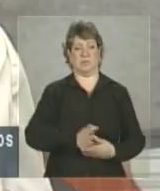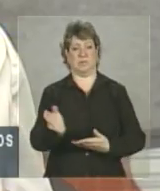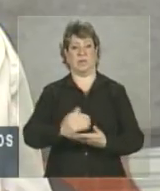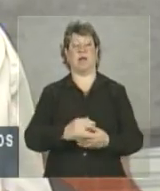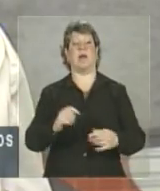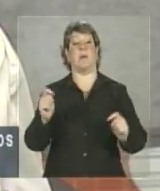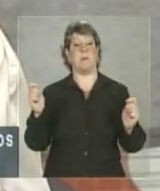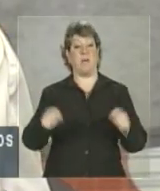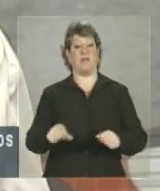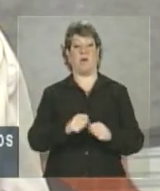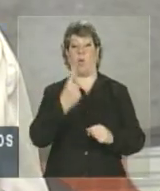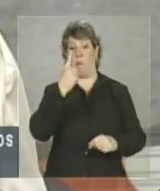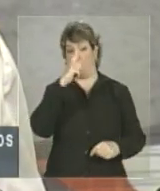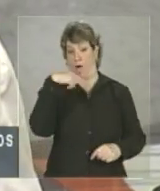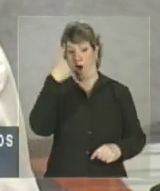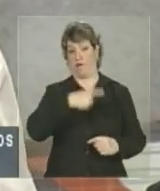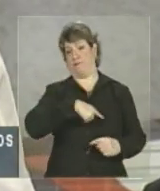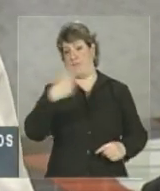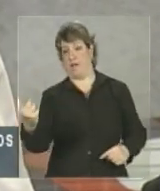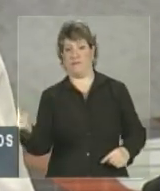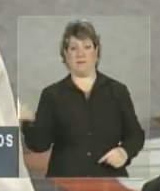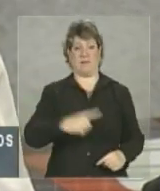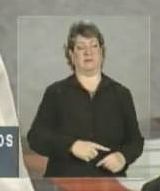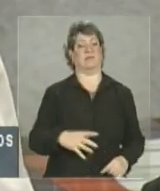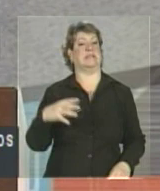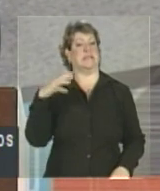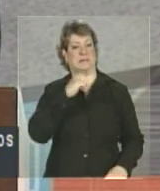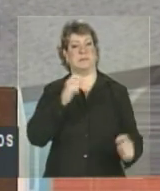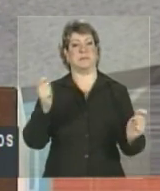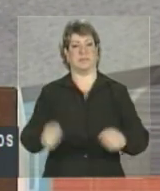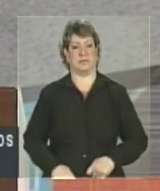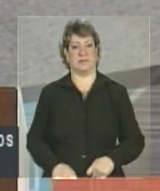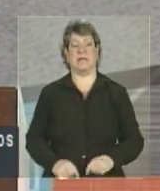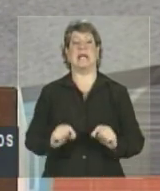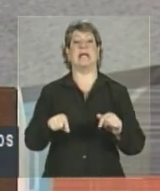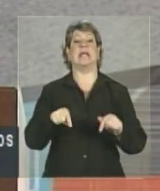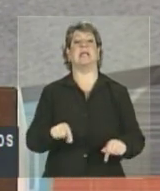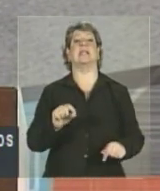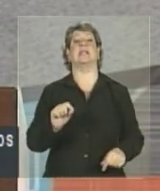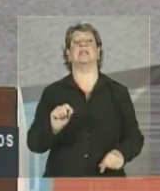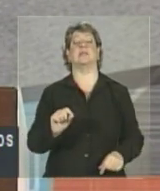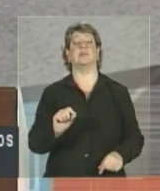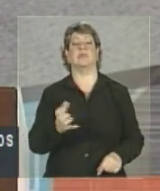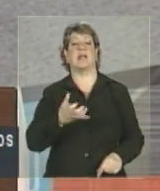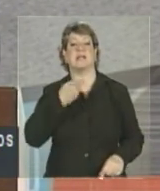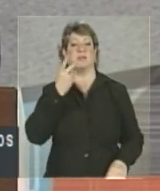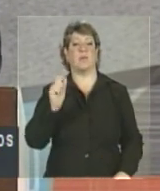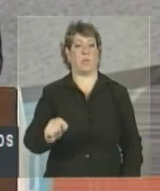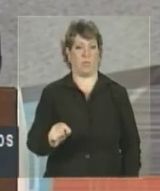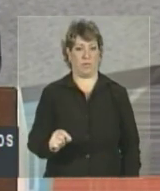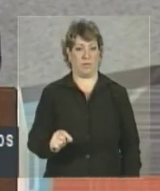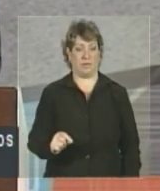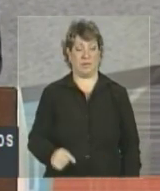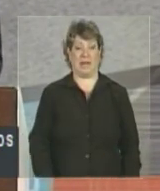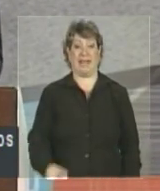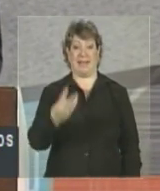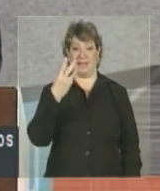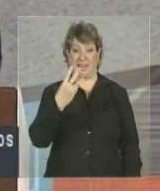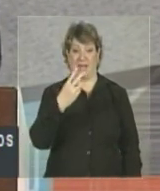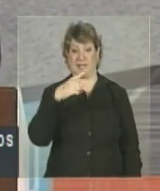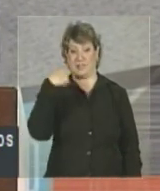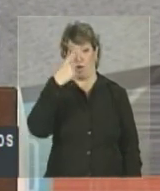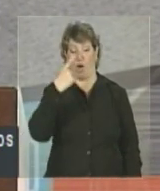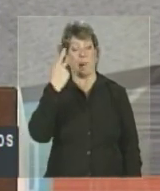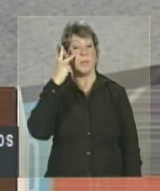em apenas 1 hora, por exemplo. E o que isso significa? Significam 3 horas por